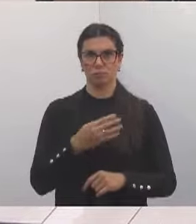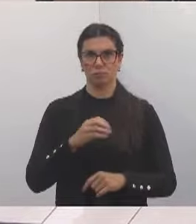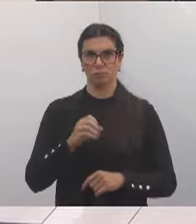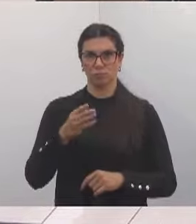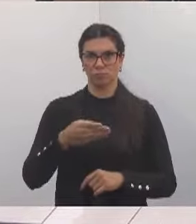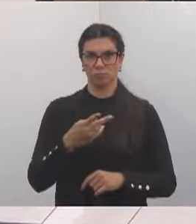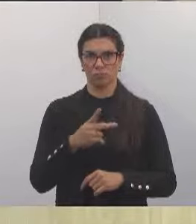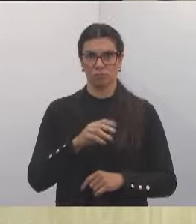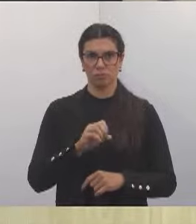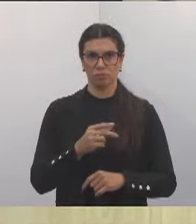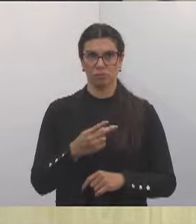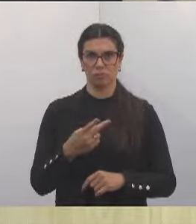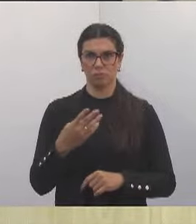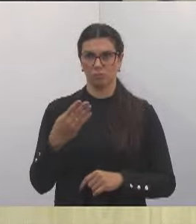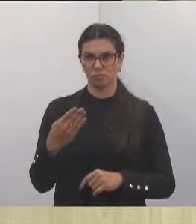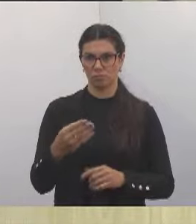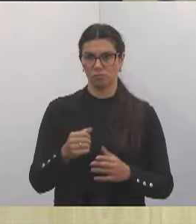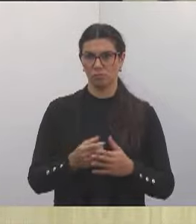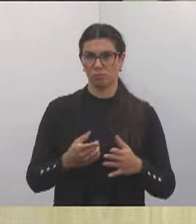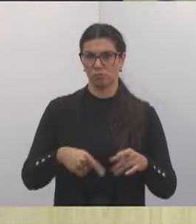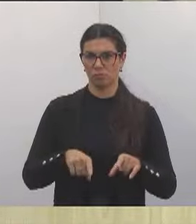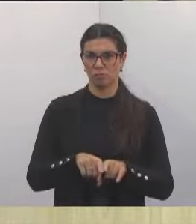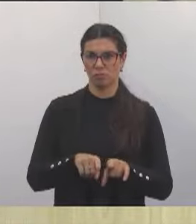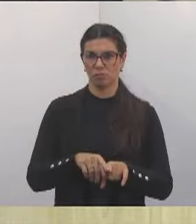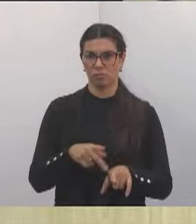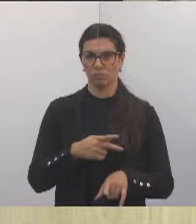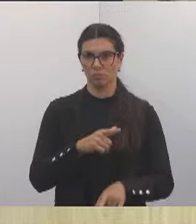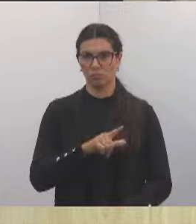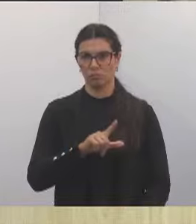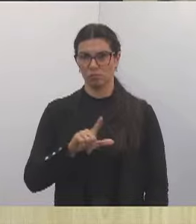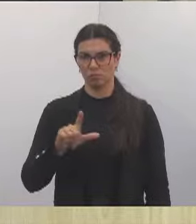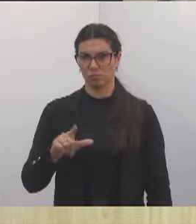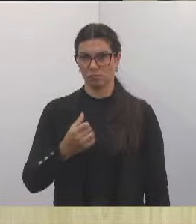40/2024 e também do PLL